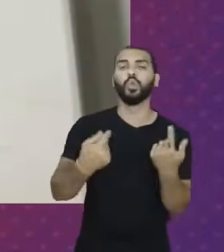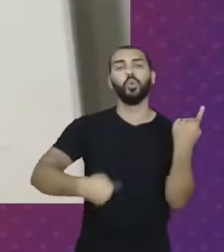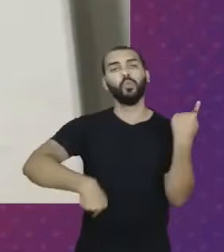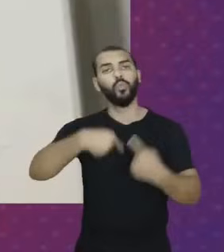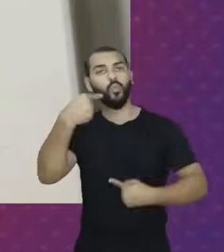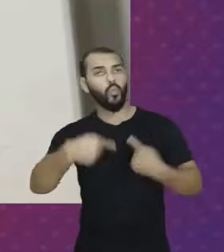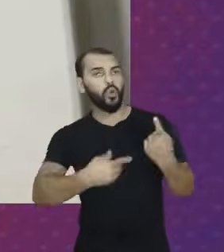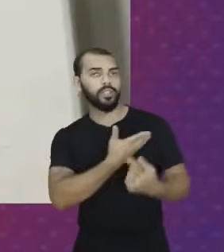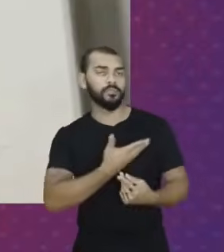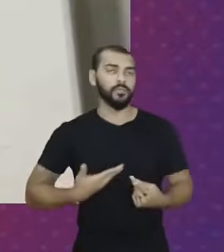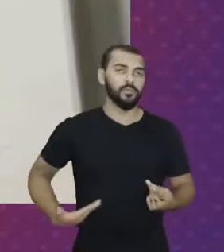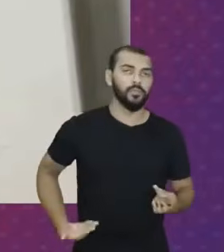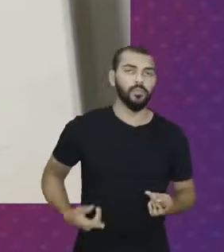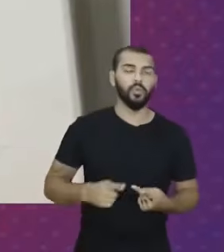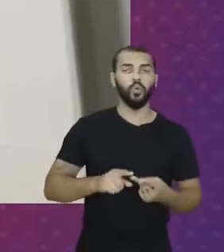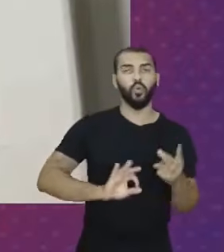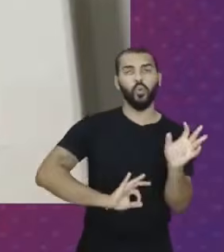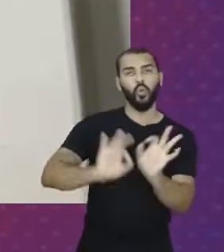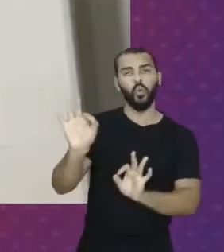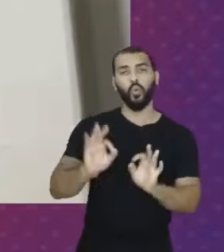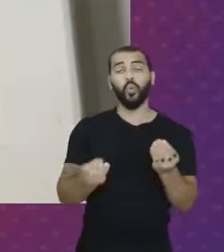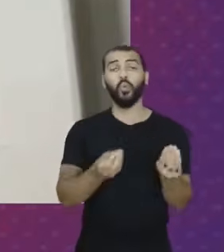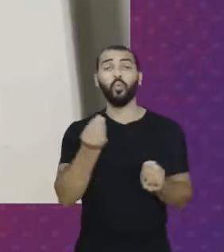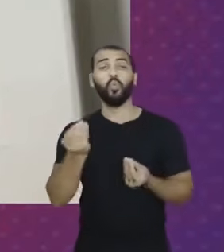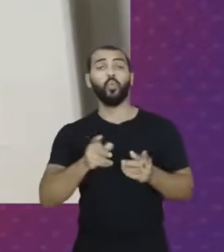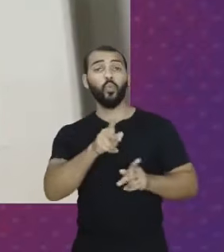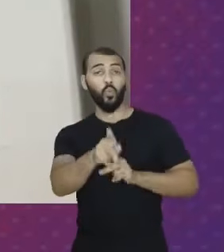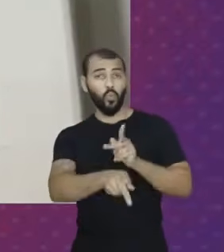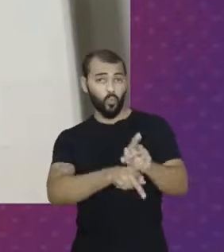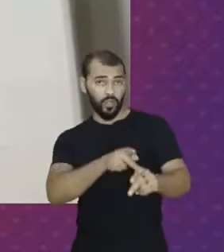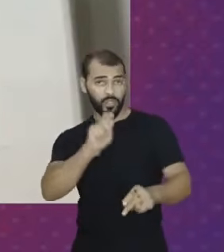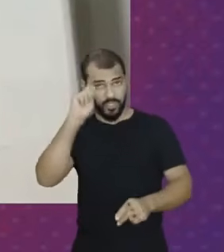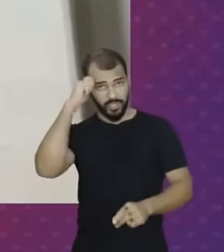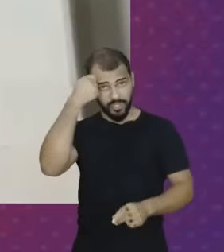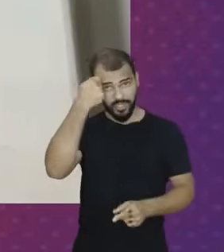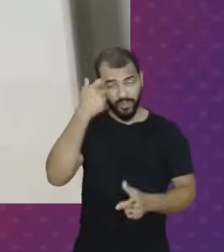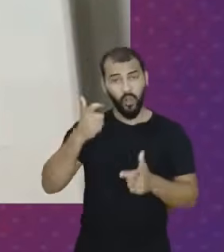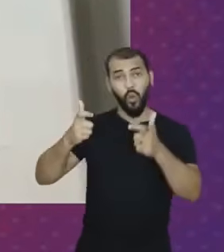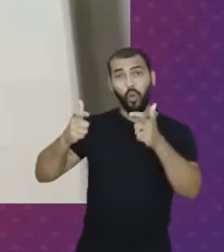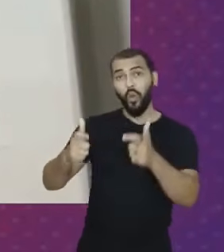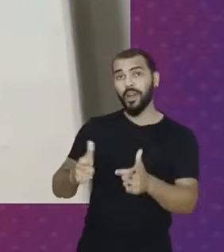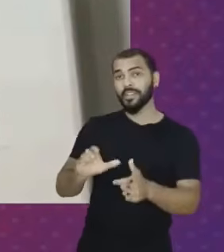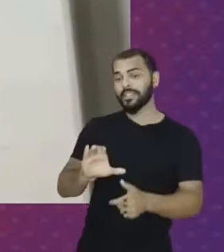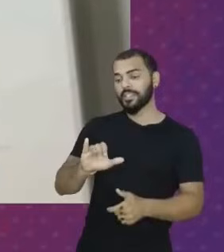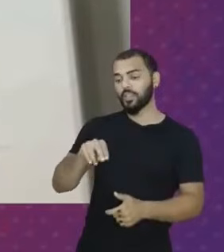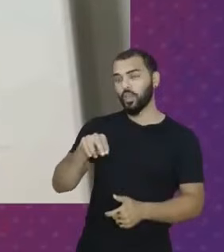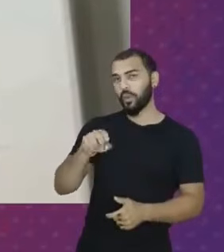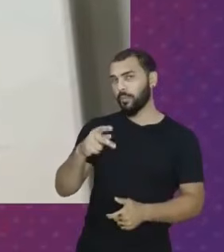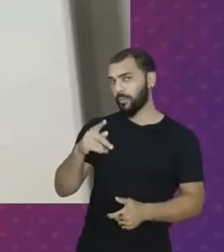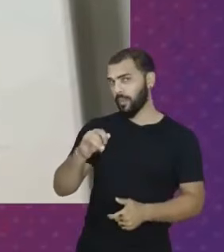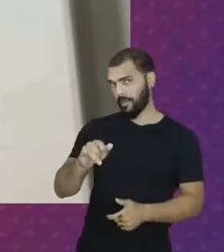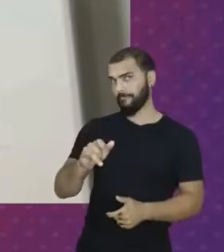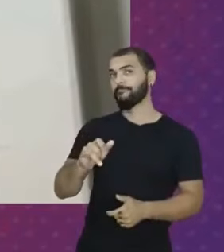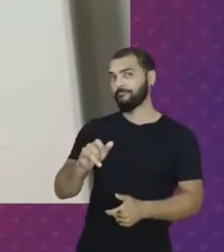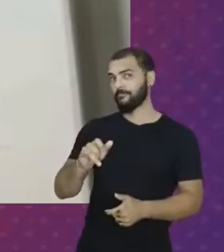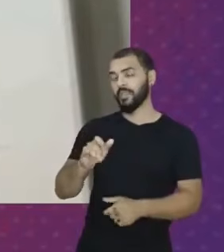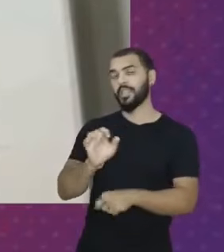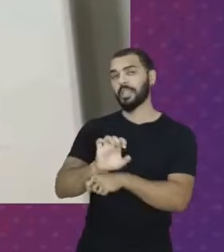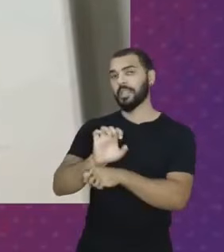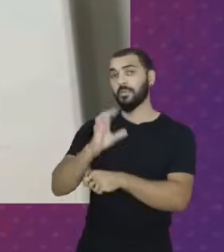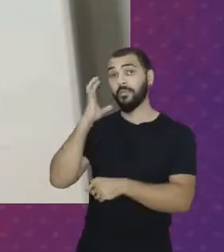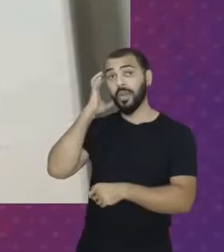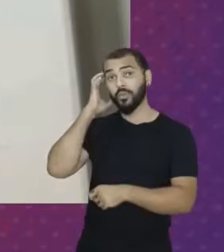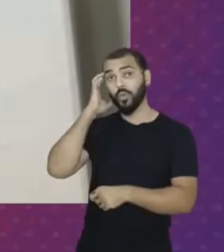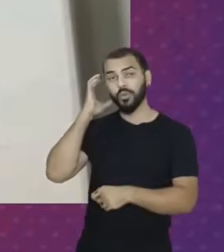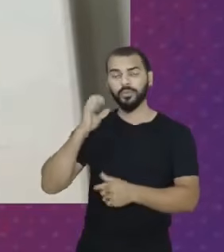em organização da população negra no município de Sinop e no estado de Mato Grosso. Já temos algumas iniciativas, mas isso precisa avançar.